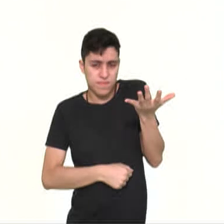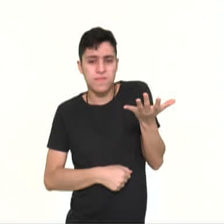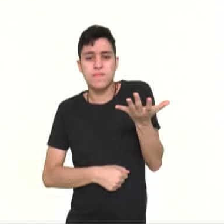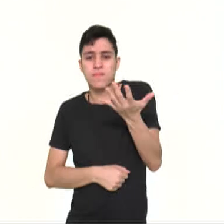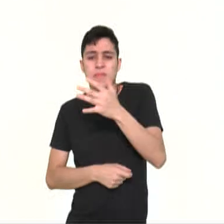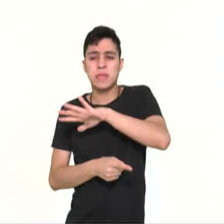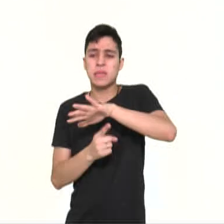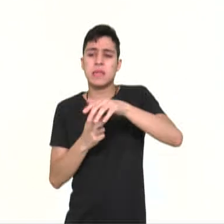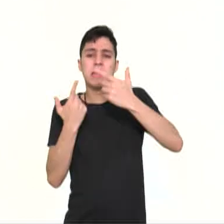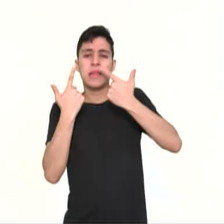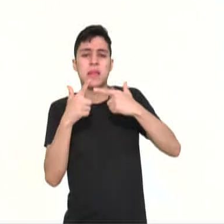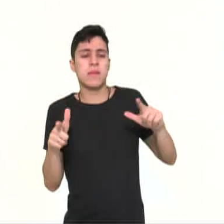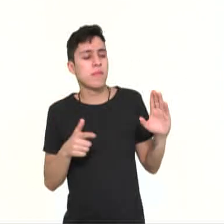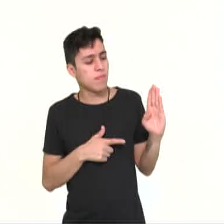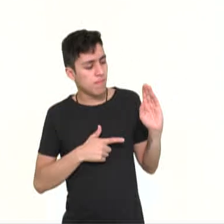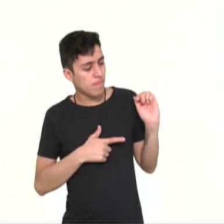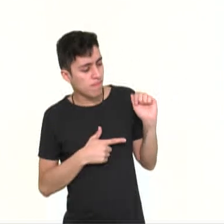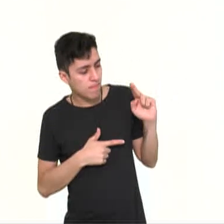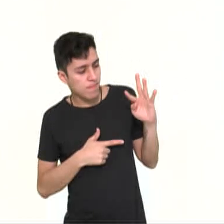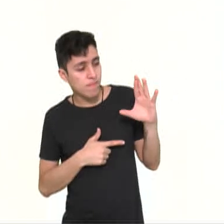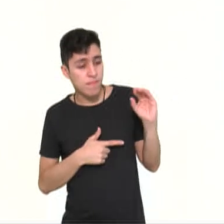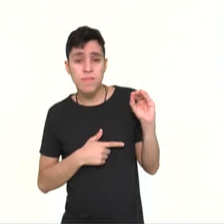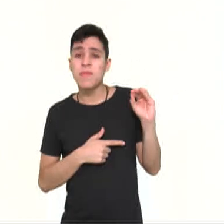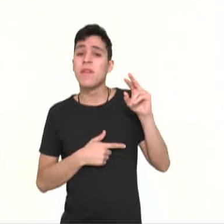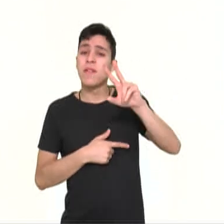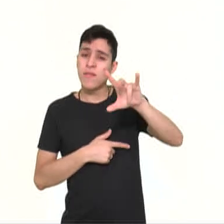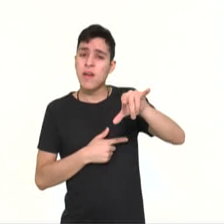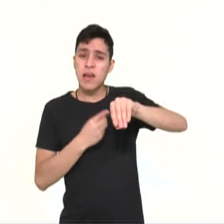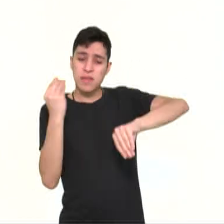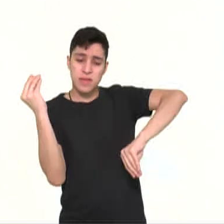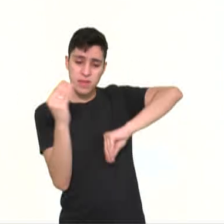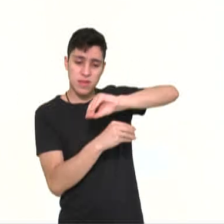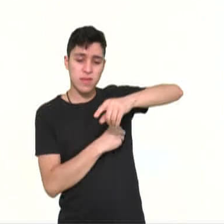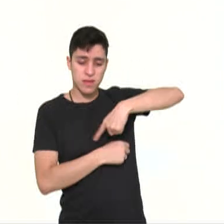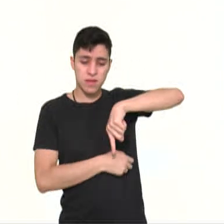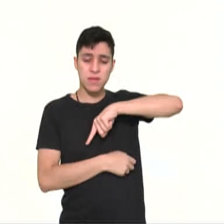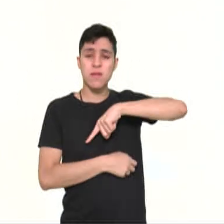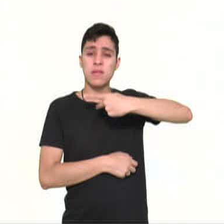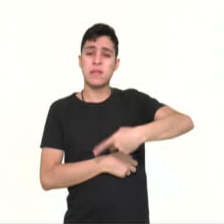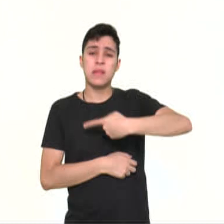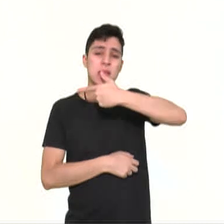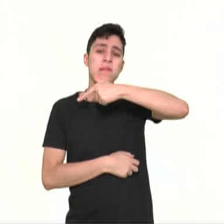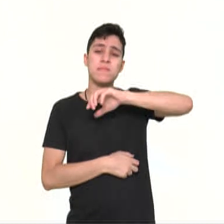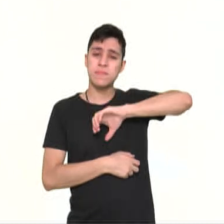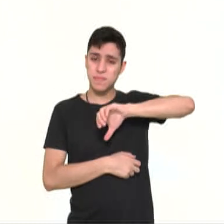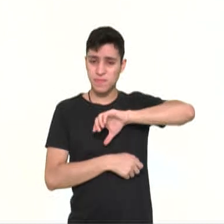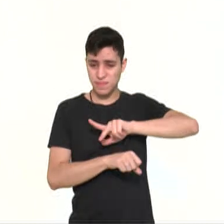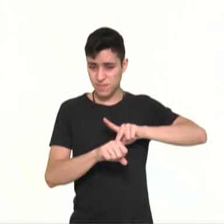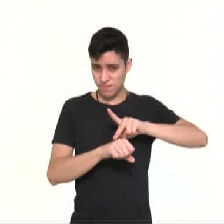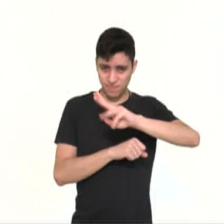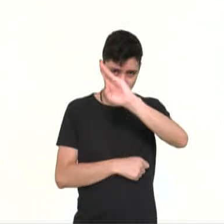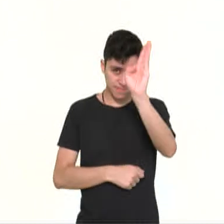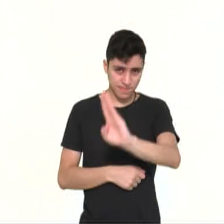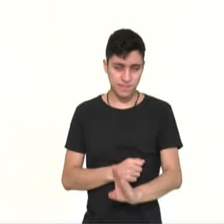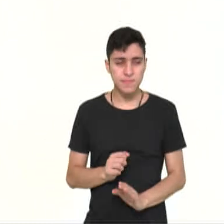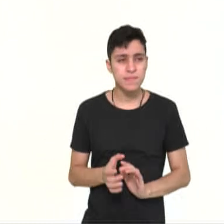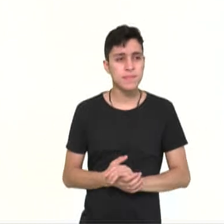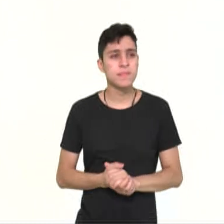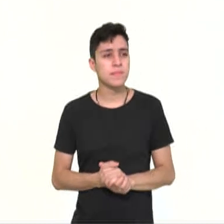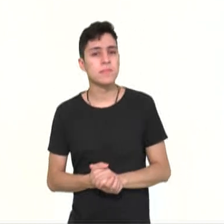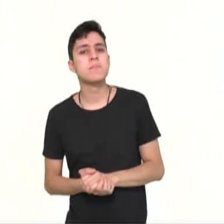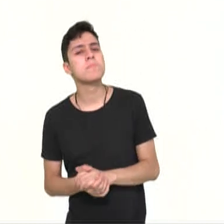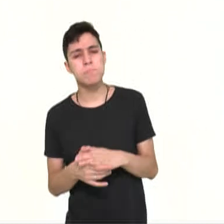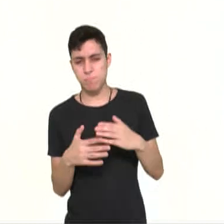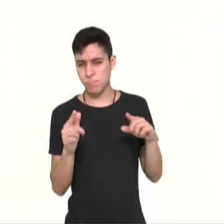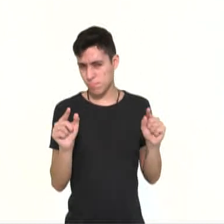da língua banta vai estar presente na constituição do nosso português aqui dentro do nosso país. Bom, além de